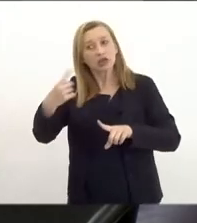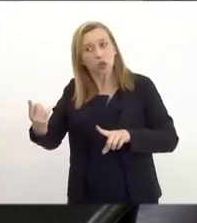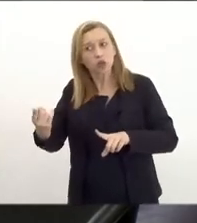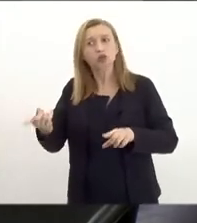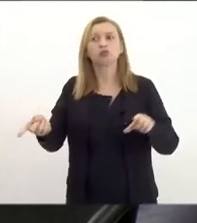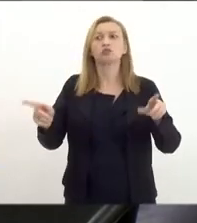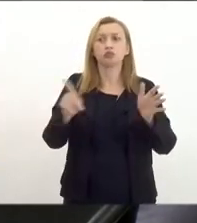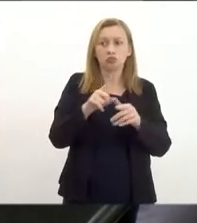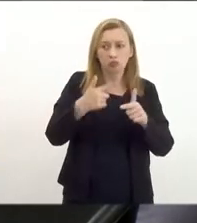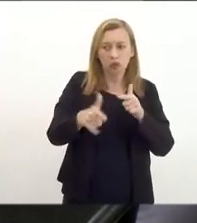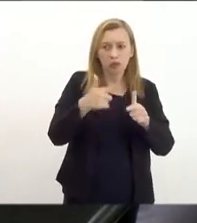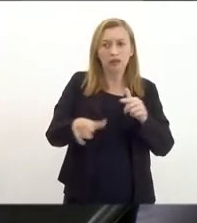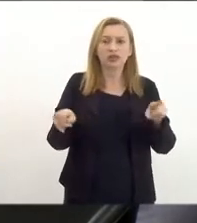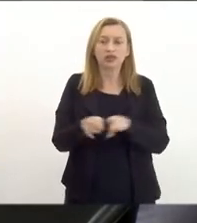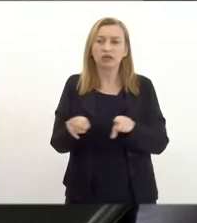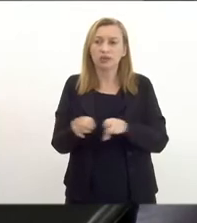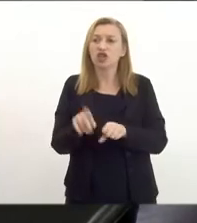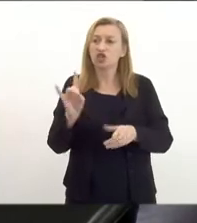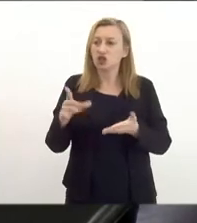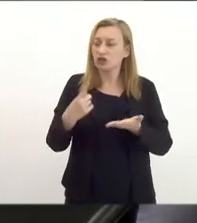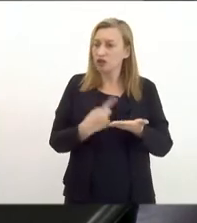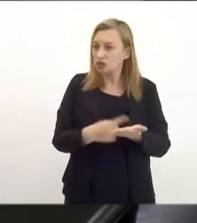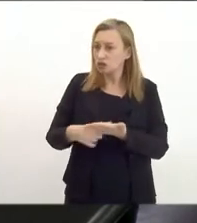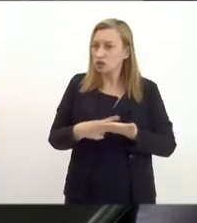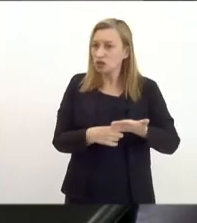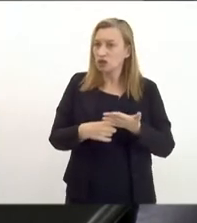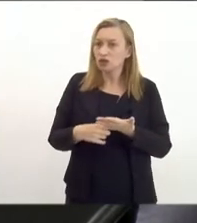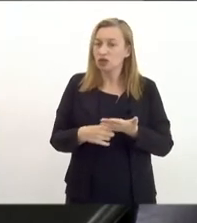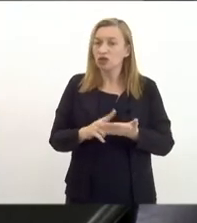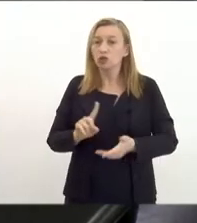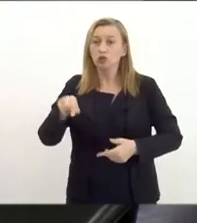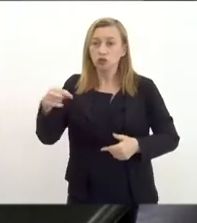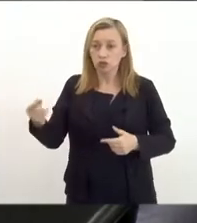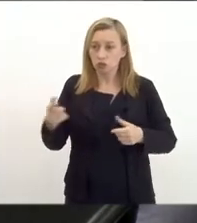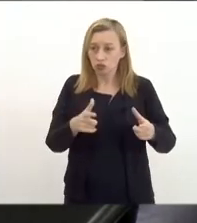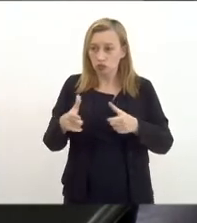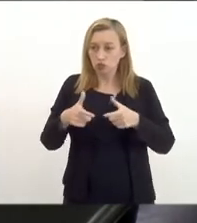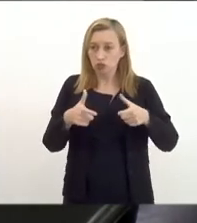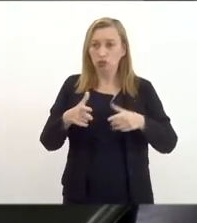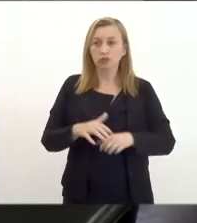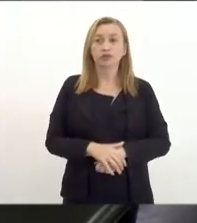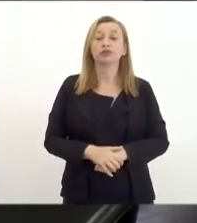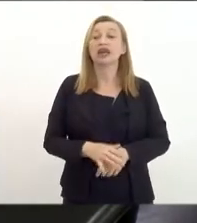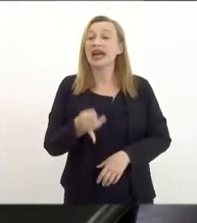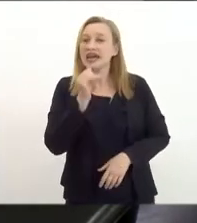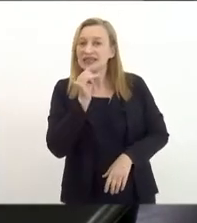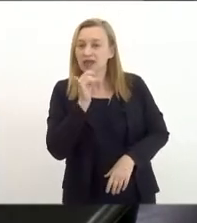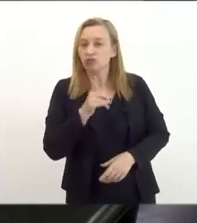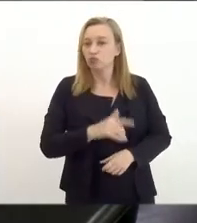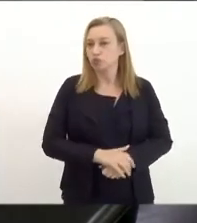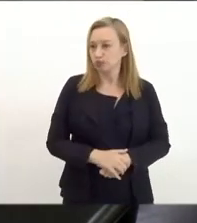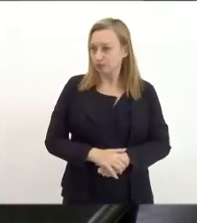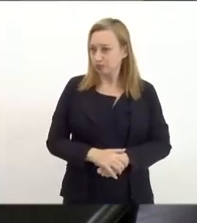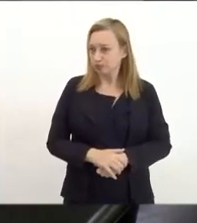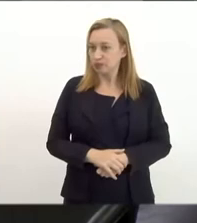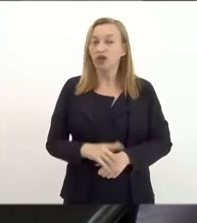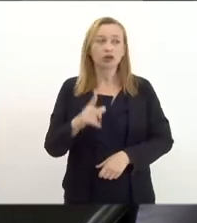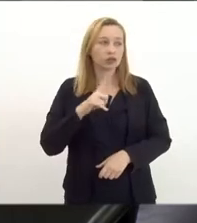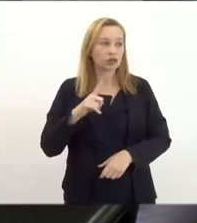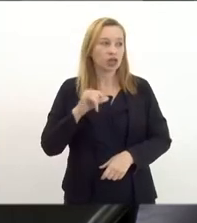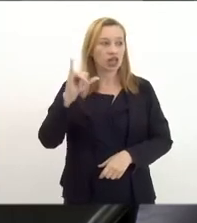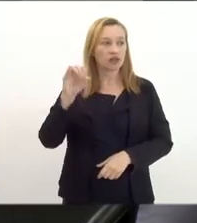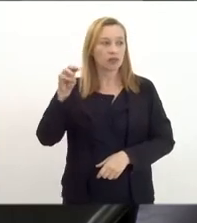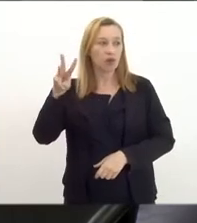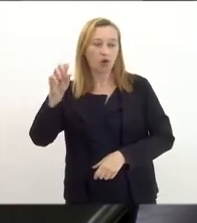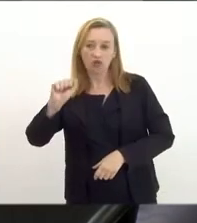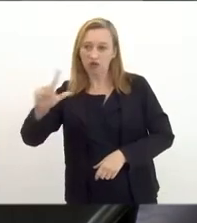problema que eu só falei dos acordos só interlocução com os outros dentes um exemplo a gente tem um imóvel